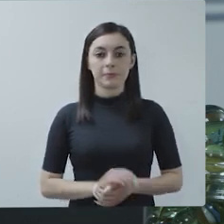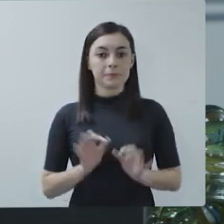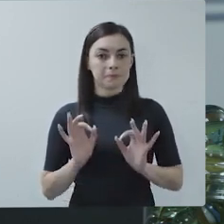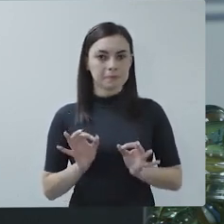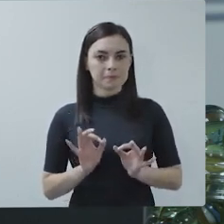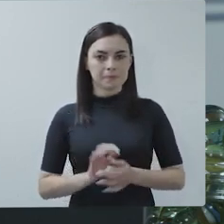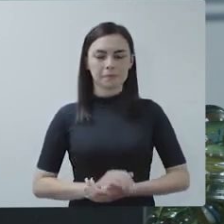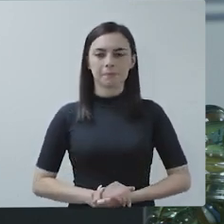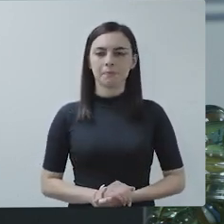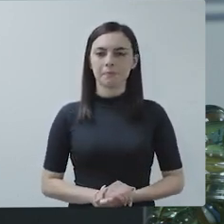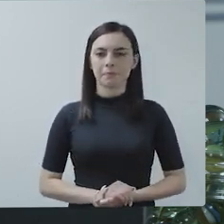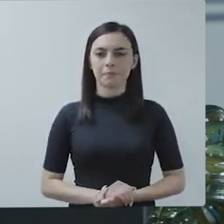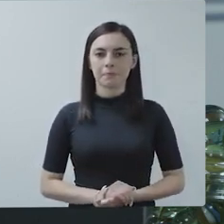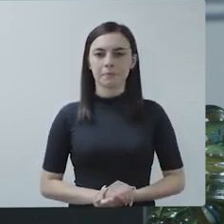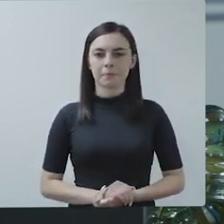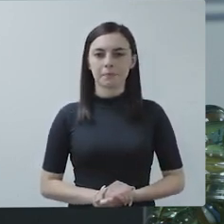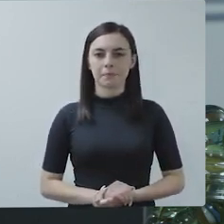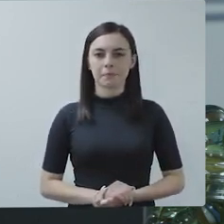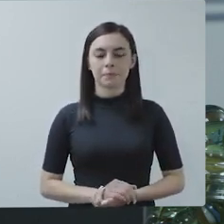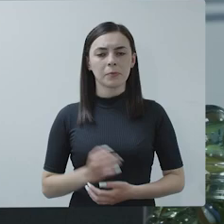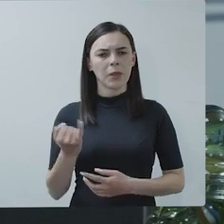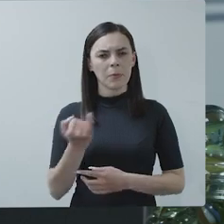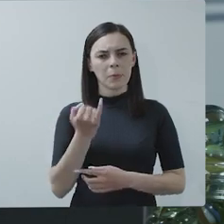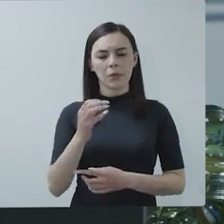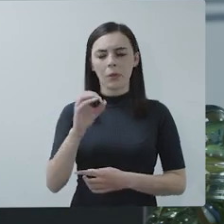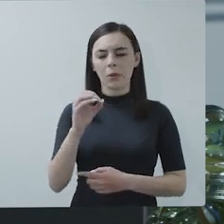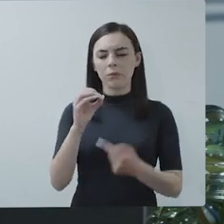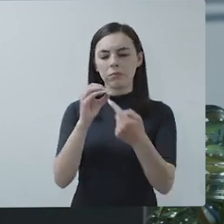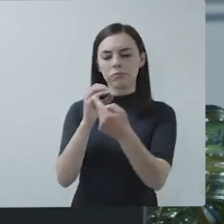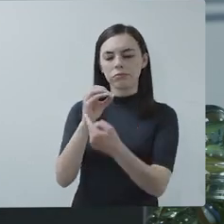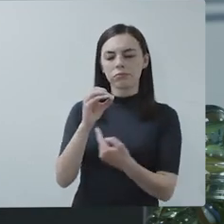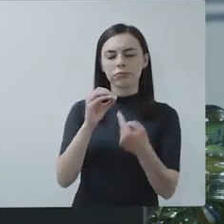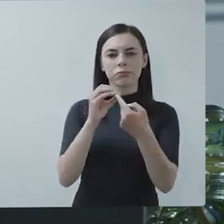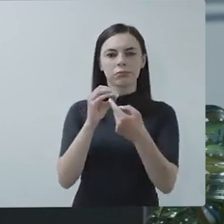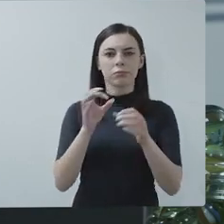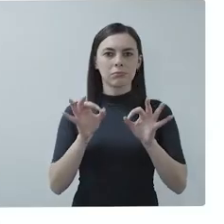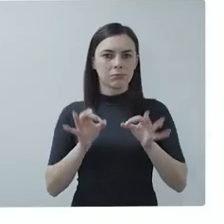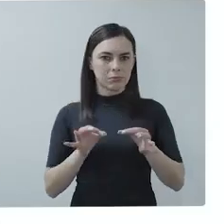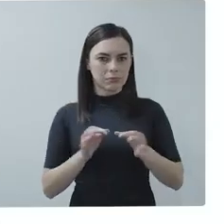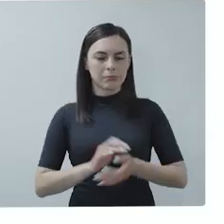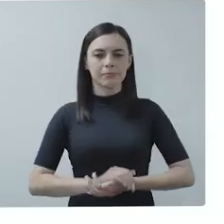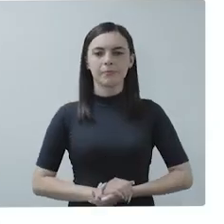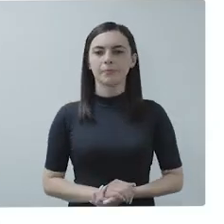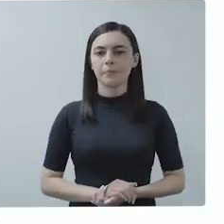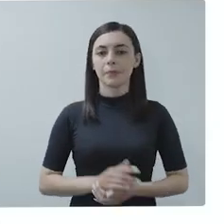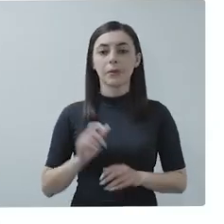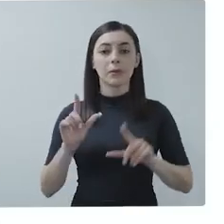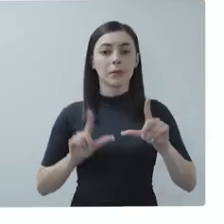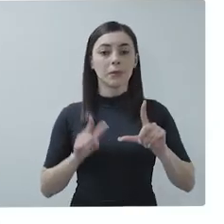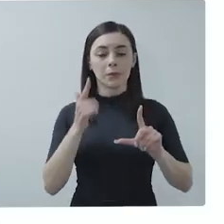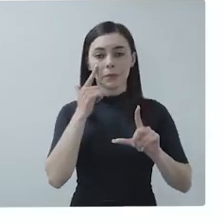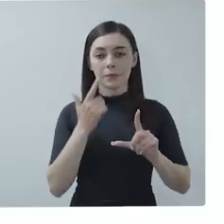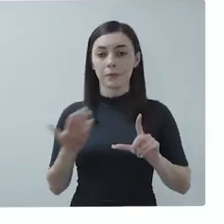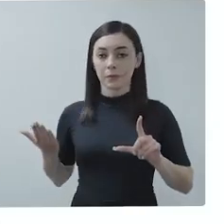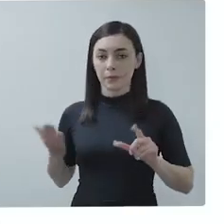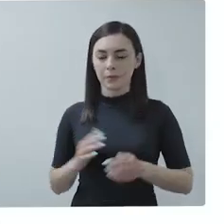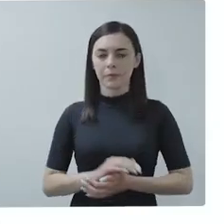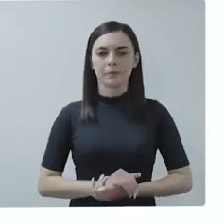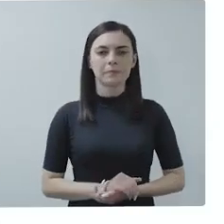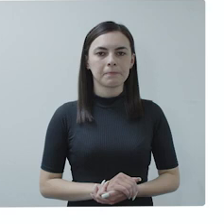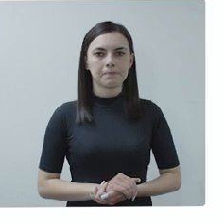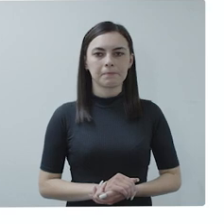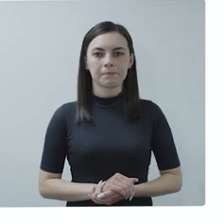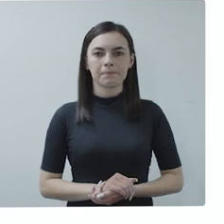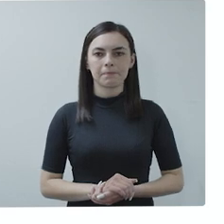Certo? É uma voltinha. Letra O. Então, olhem lá na tela. Faz a